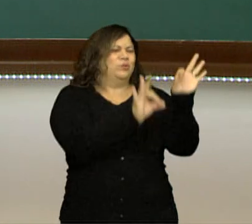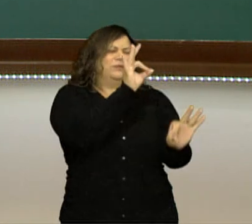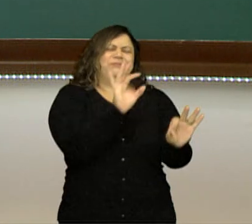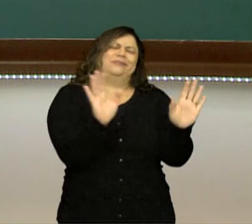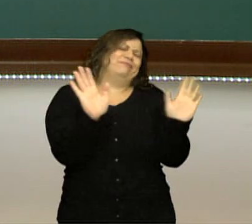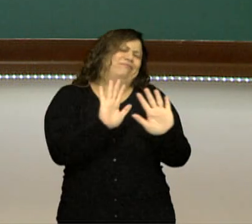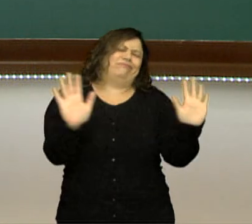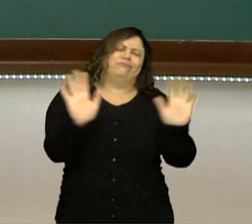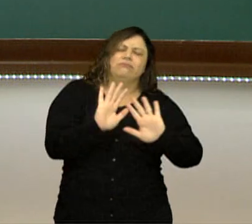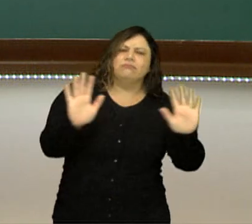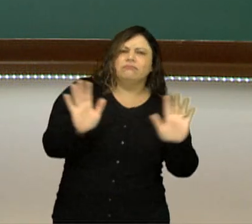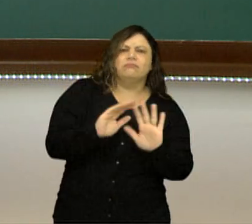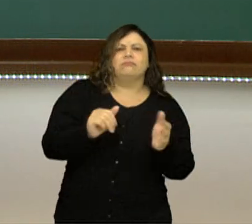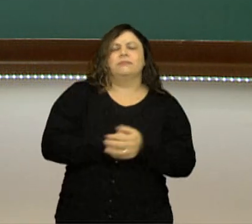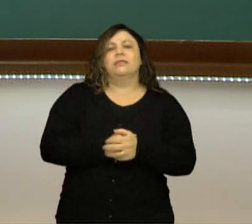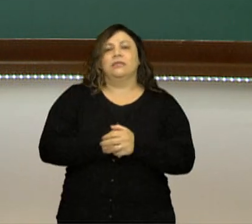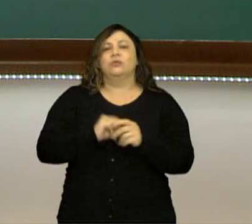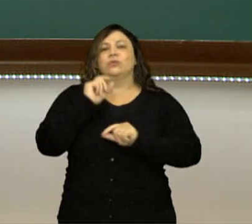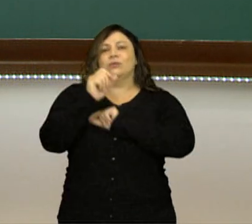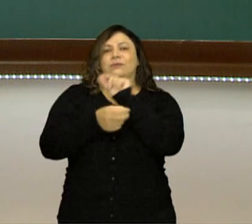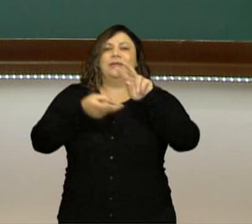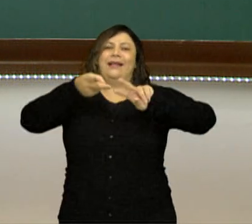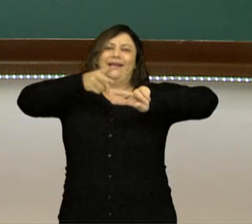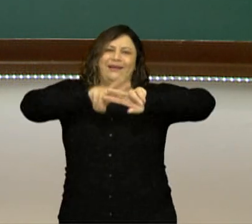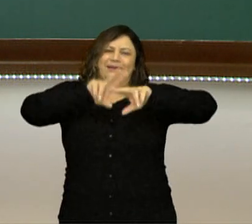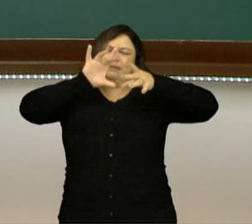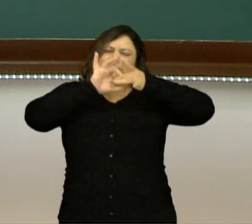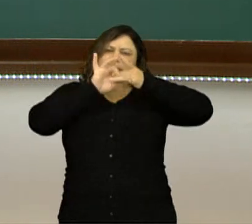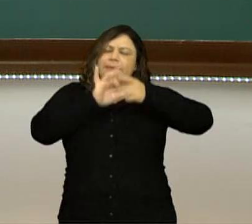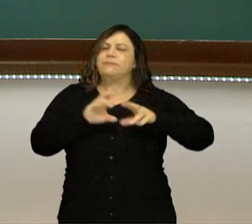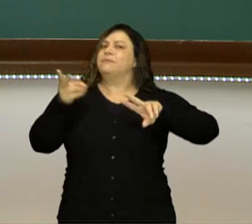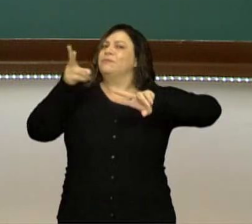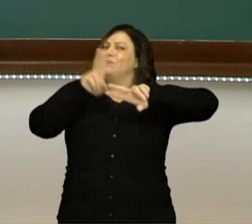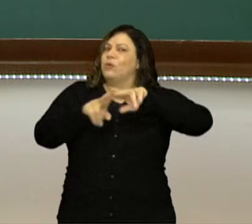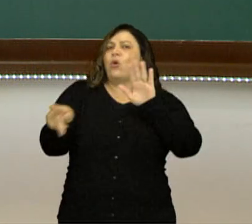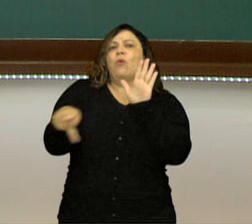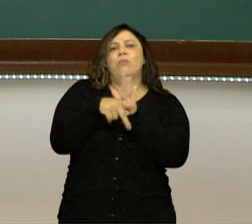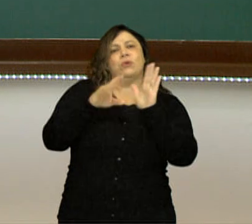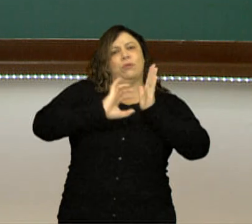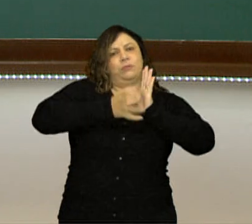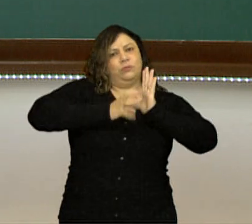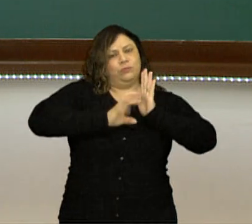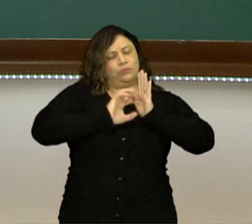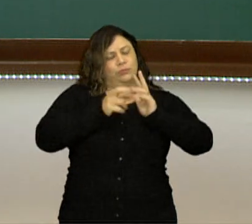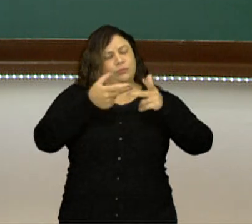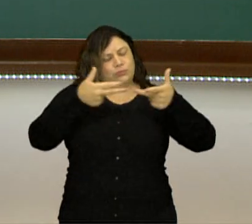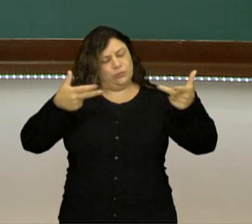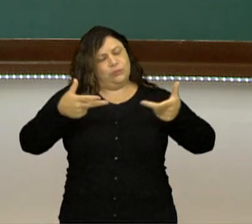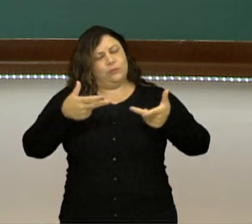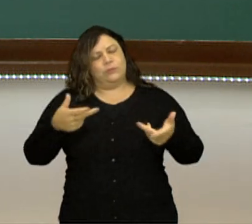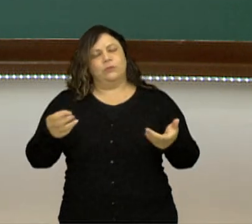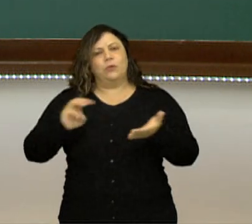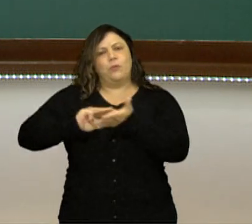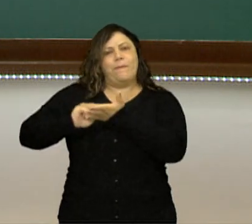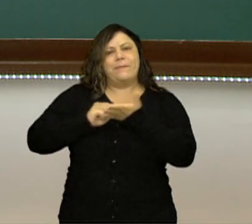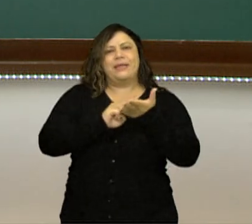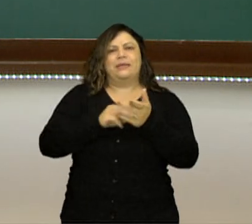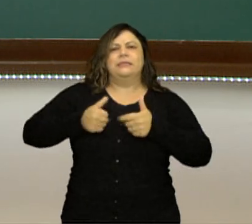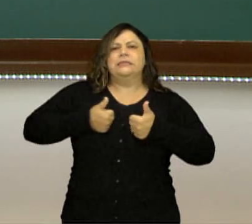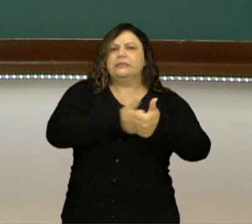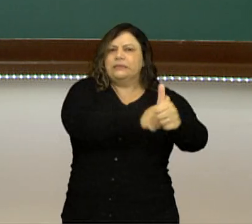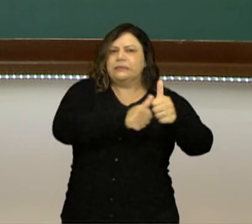inclusive para os membros do Partido Comunista. Quem deveria estar junto ali do Stalin. Havia